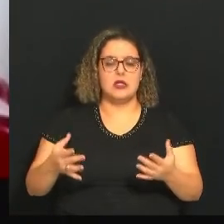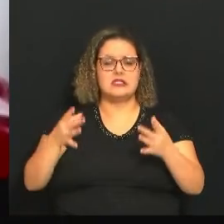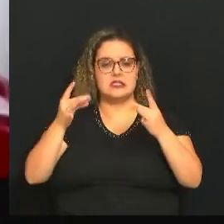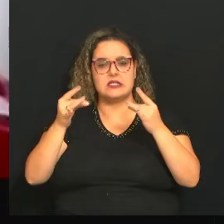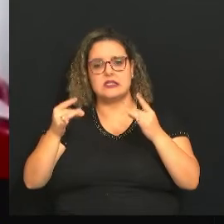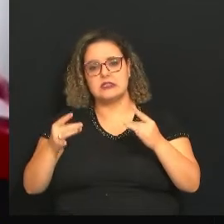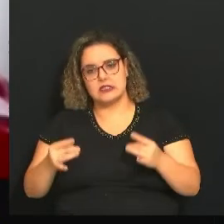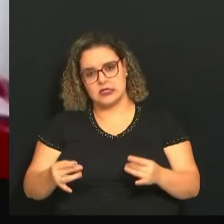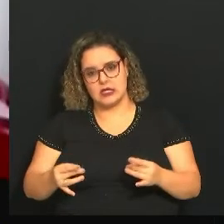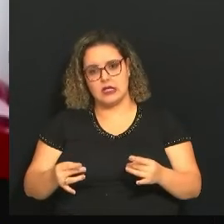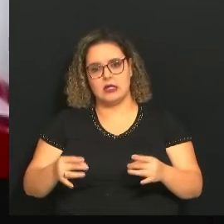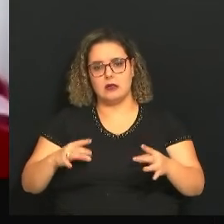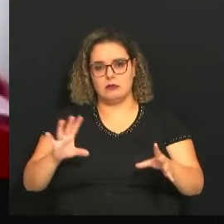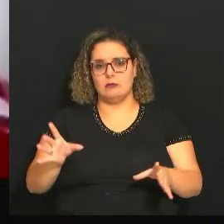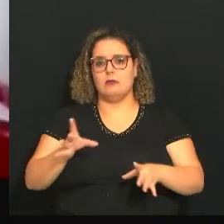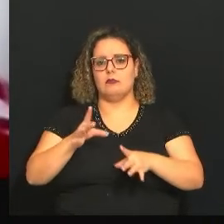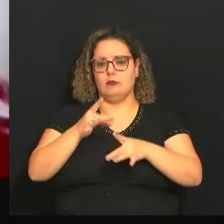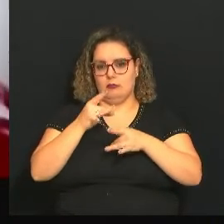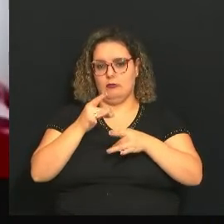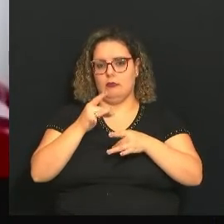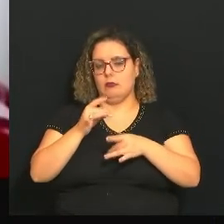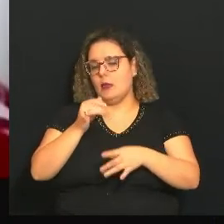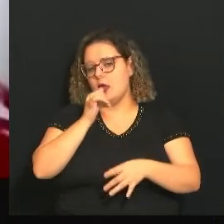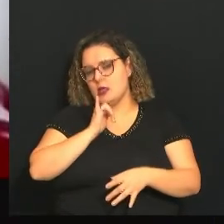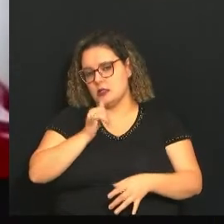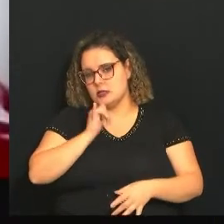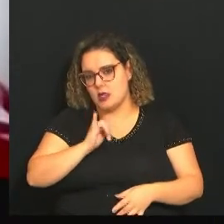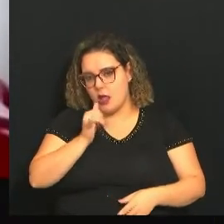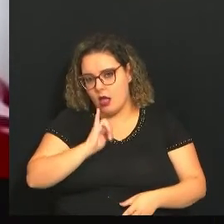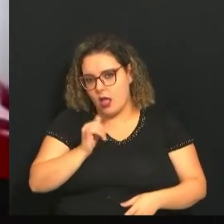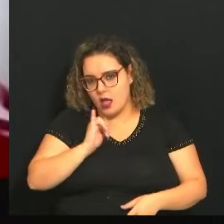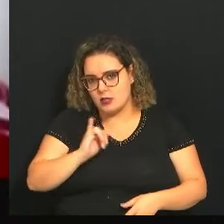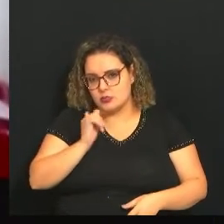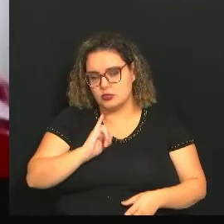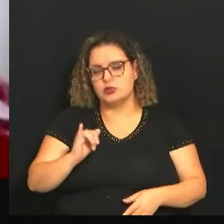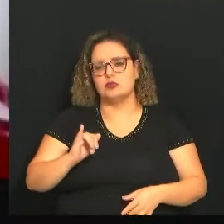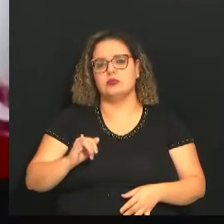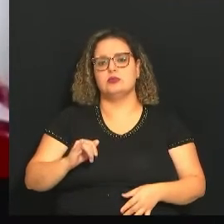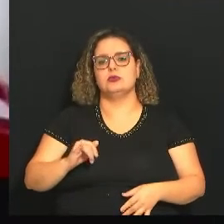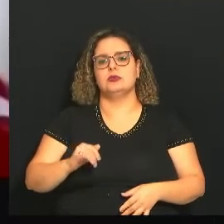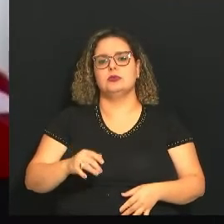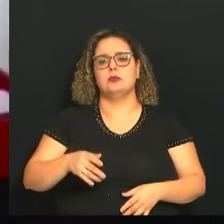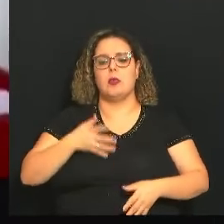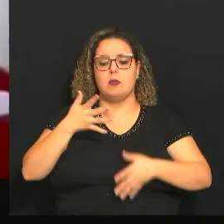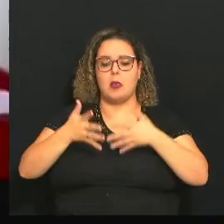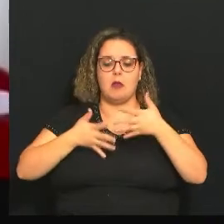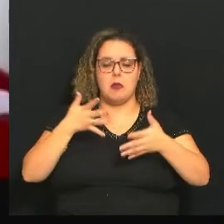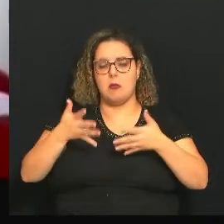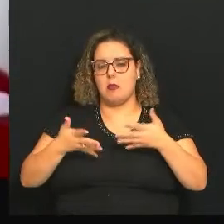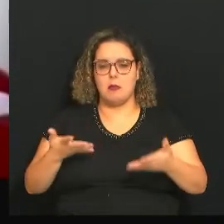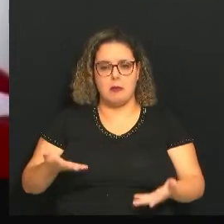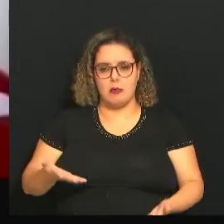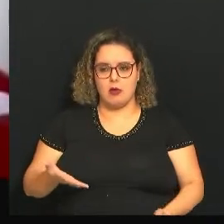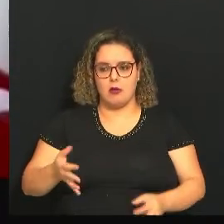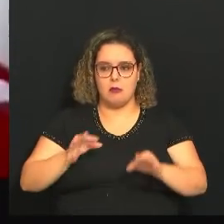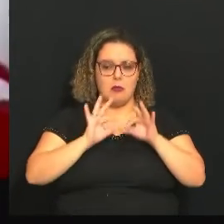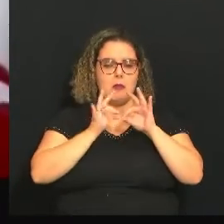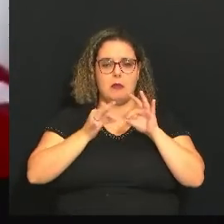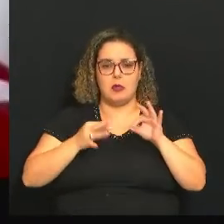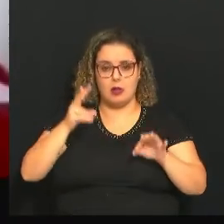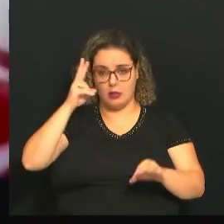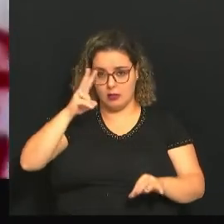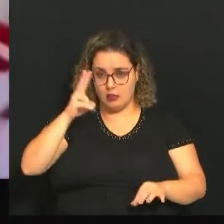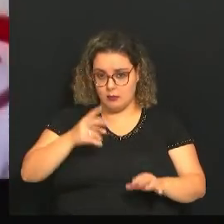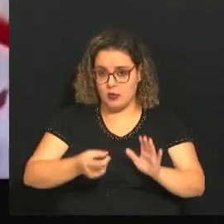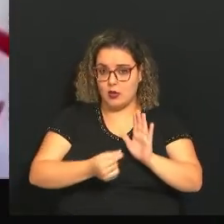são incorporadas nas narrativas, nos discursos, mas a gente precisa tomar cuidado. Lembra o orçamento de guerra? Ele